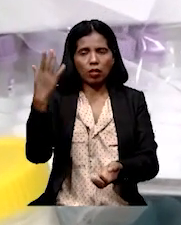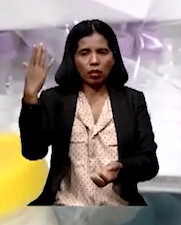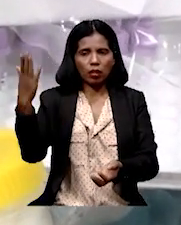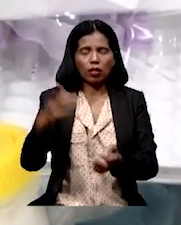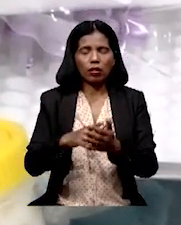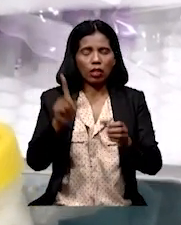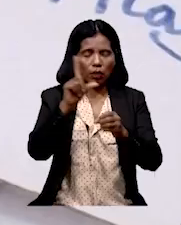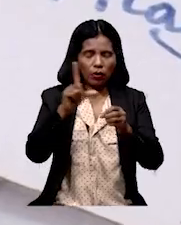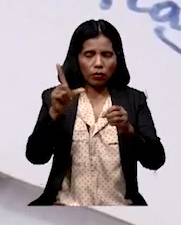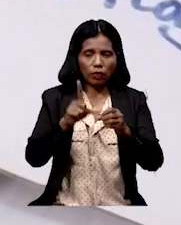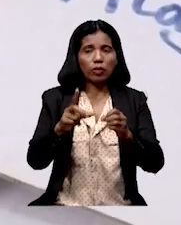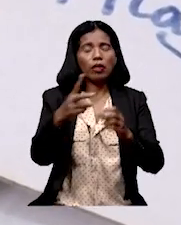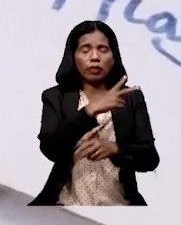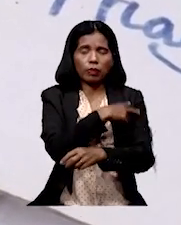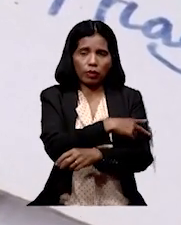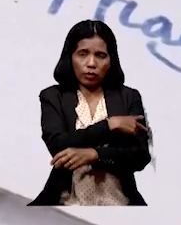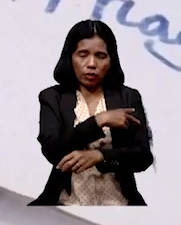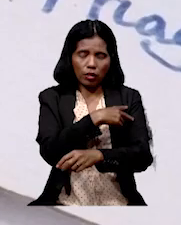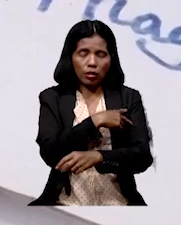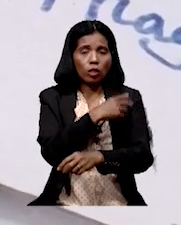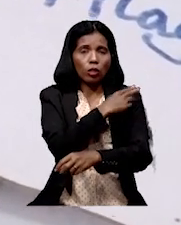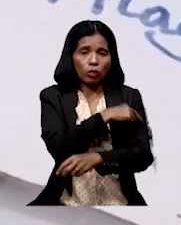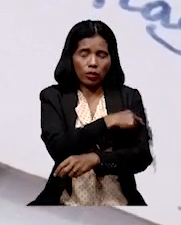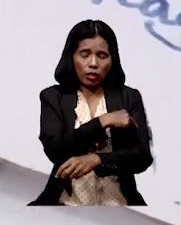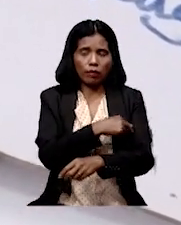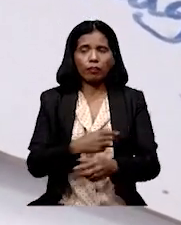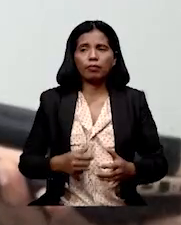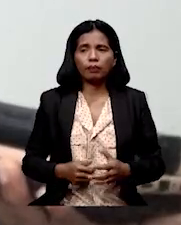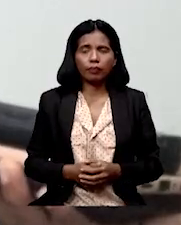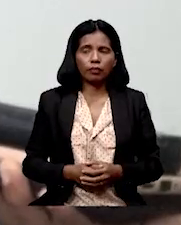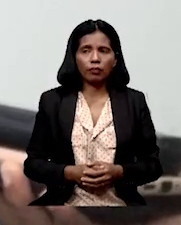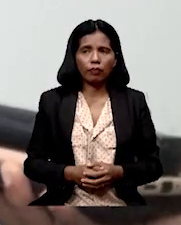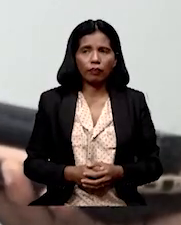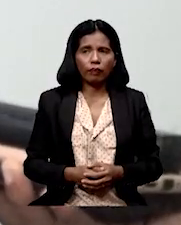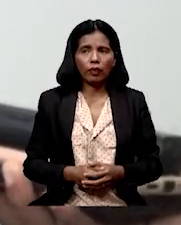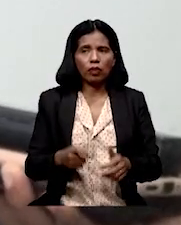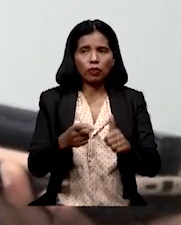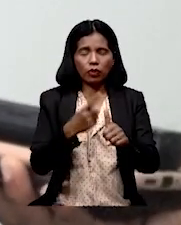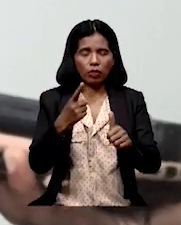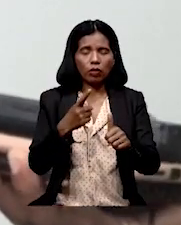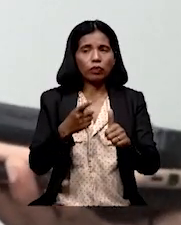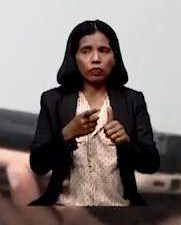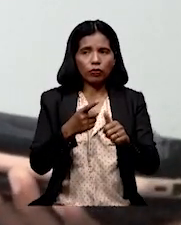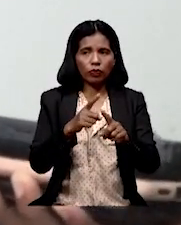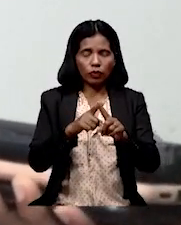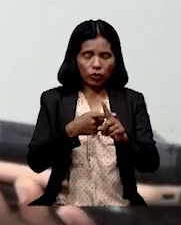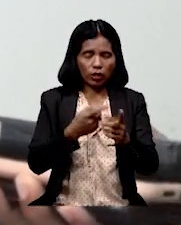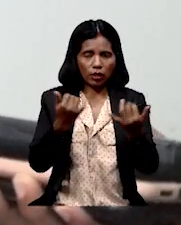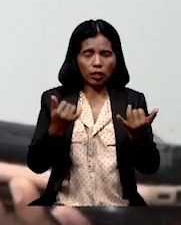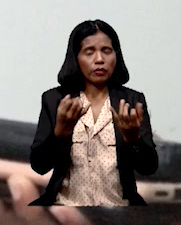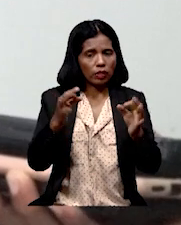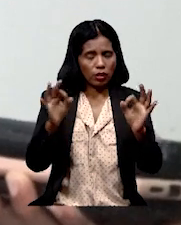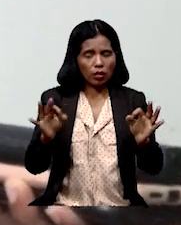laboratório internamento Veracruz, terça semana. Né? Geralmente, fulano de a tu remate em janeiro, total teste de BQI,